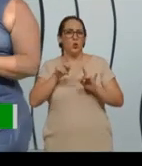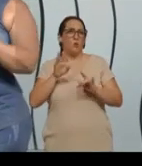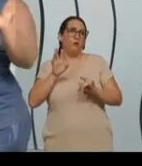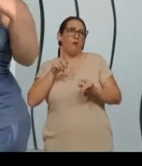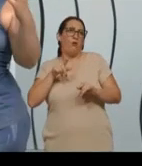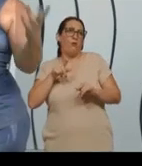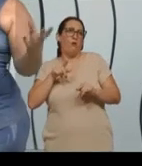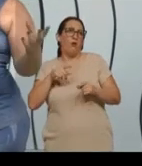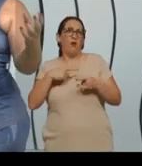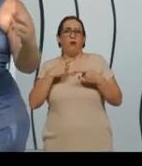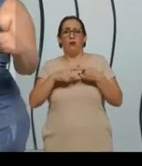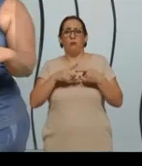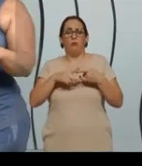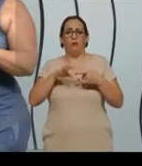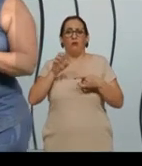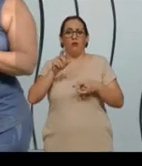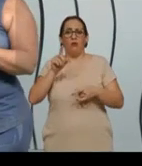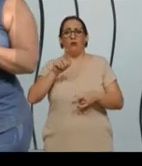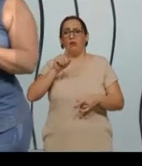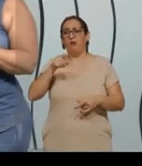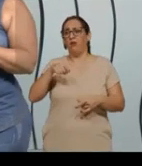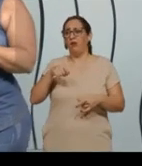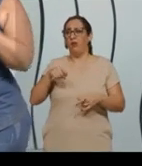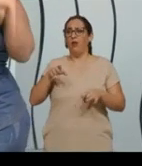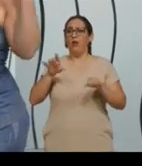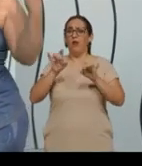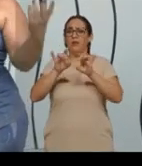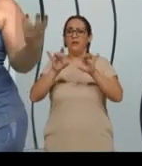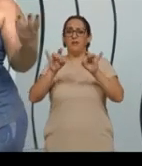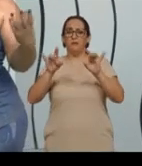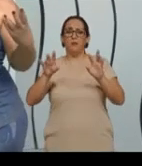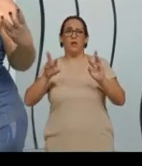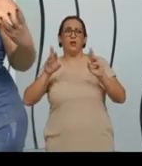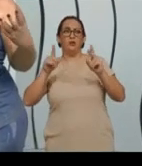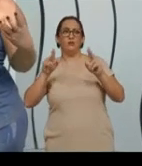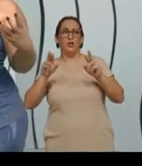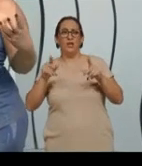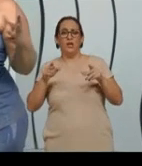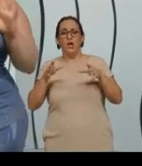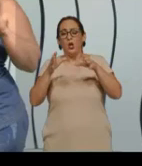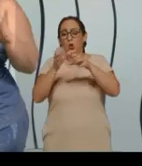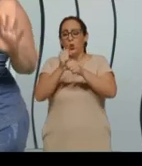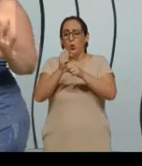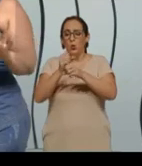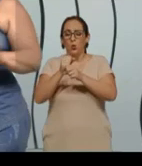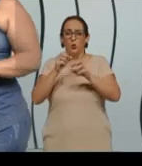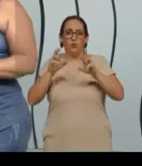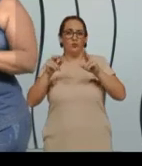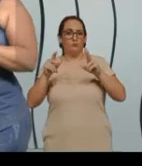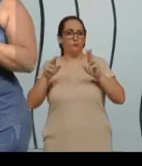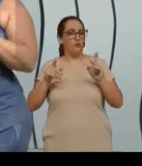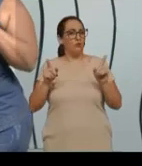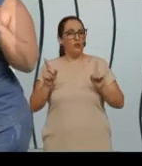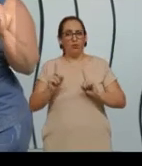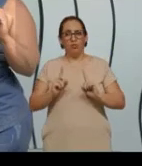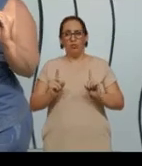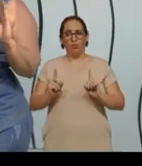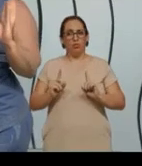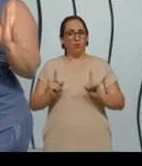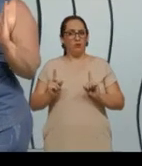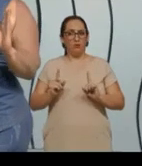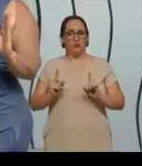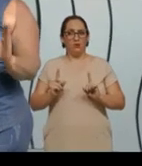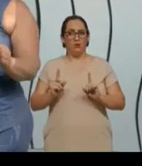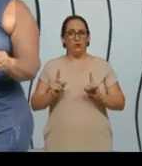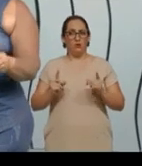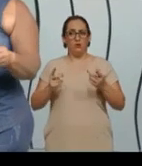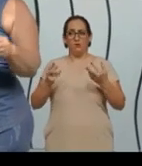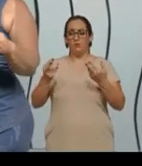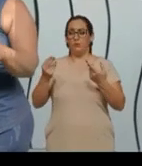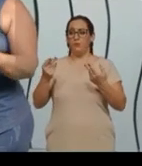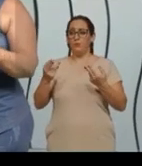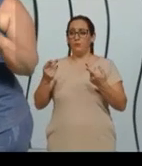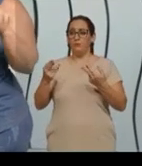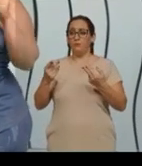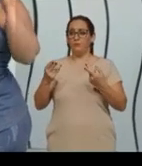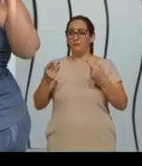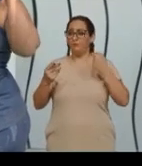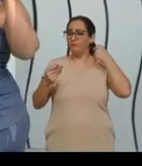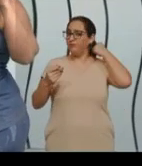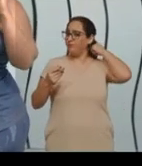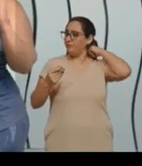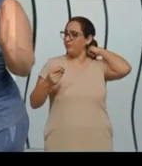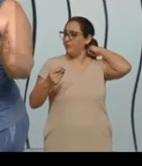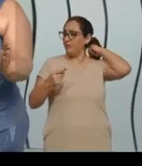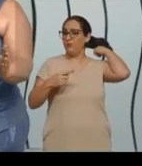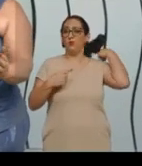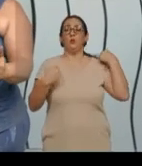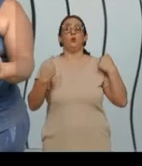virou outra espécie de número e vou fazer contas de forma diferente. Não. É a gente está no processo que a gente